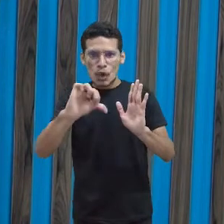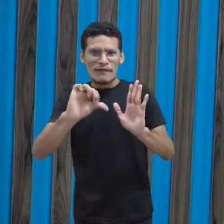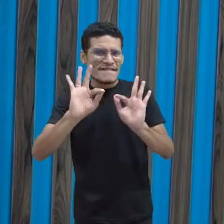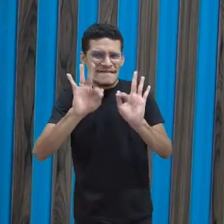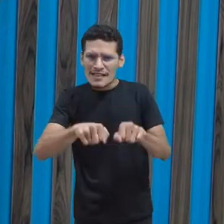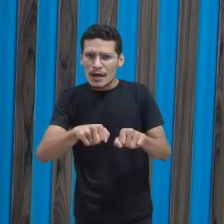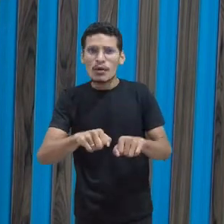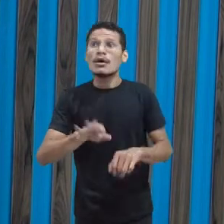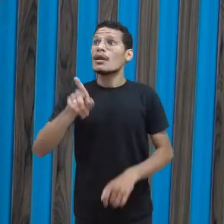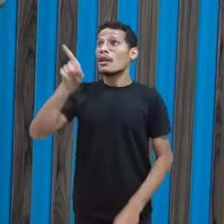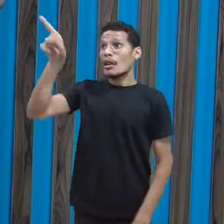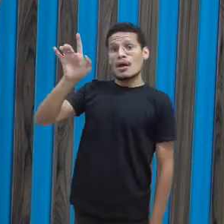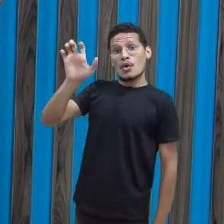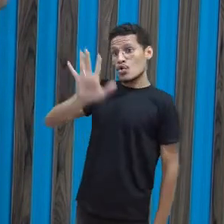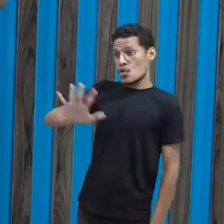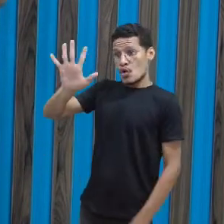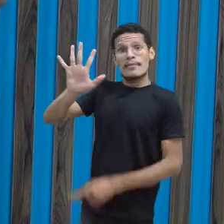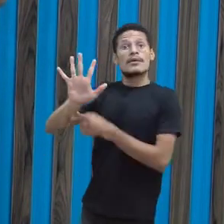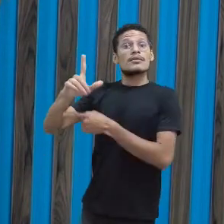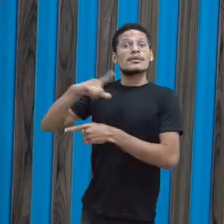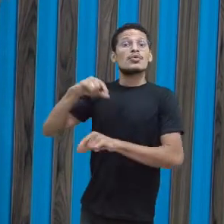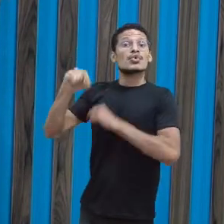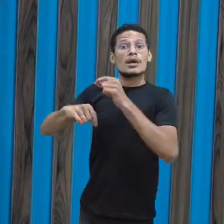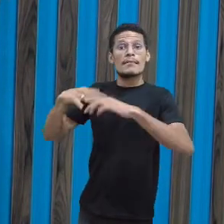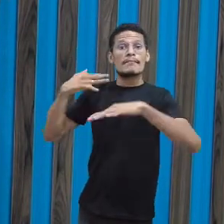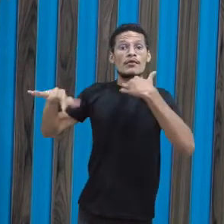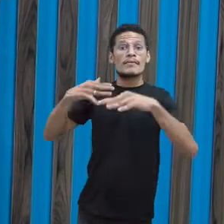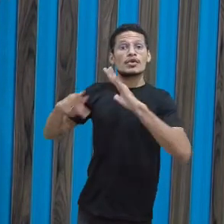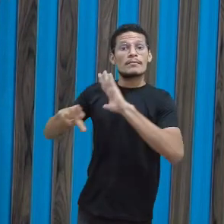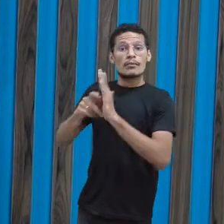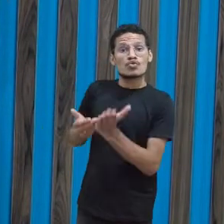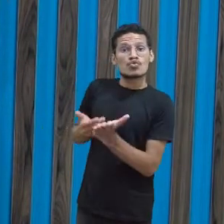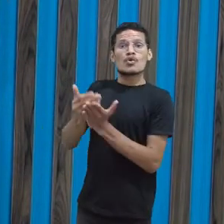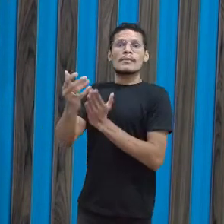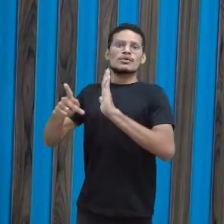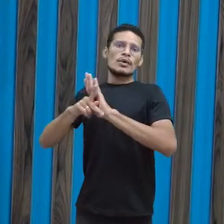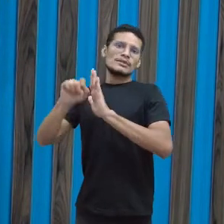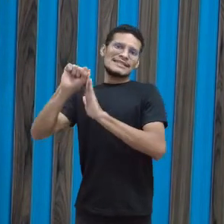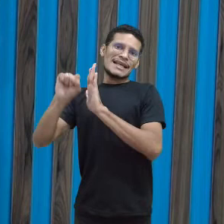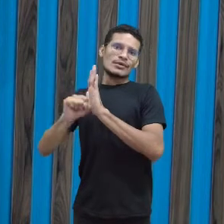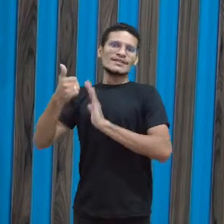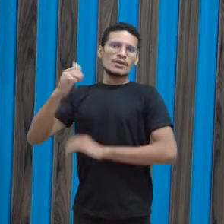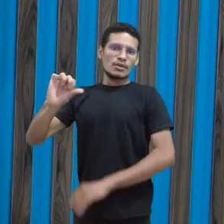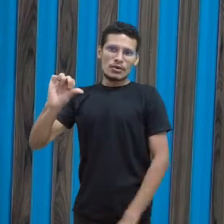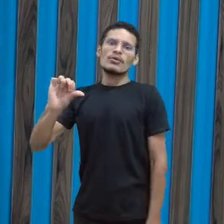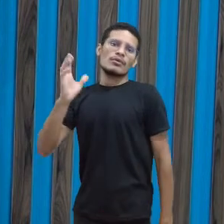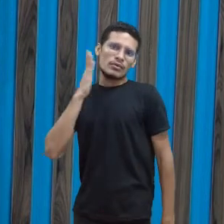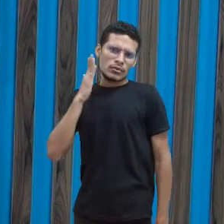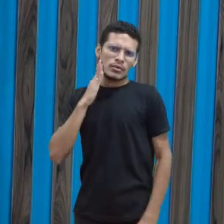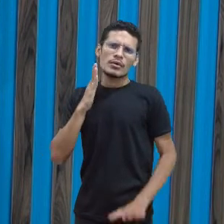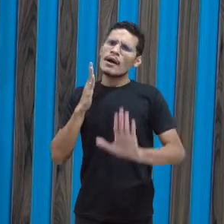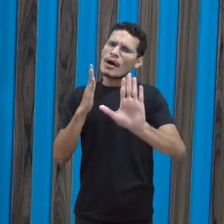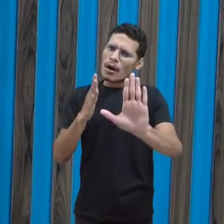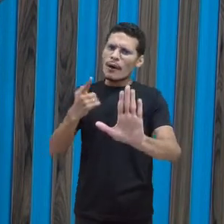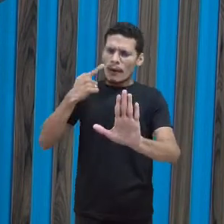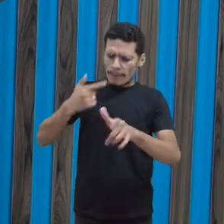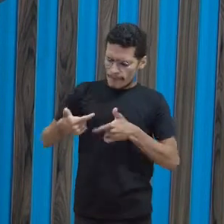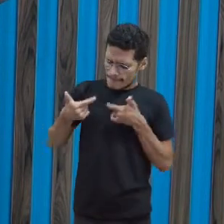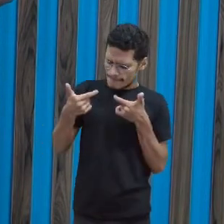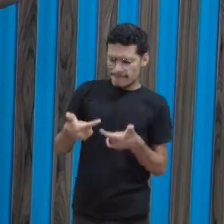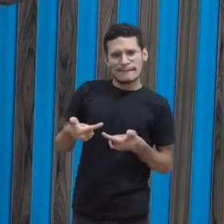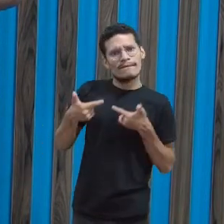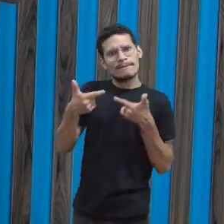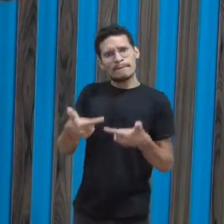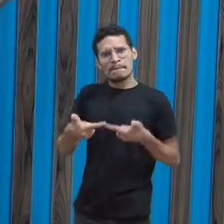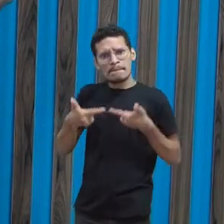Brasil, na Europa, por exemplo, nós temos mobilizações desde o comecinho do século XIX. tá certo? Então, uma luta muito,